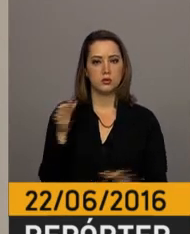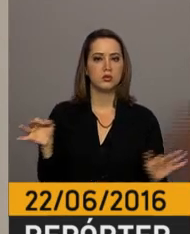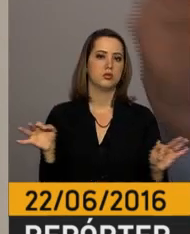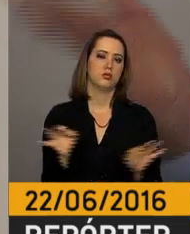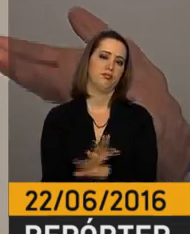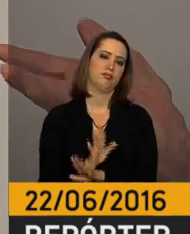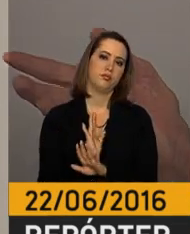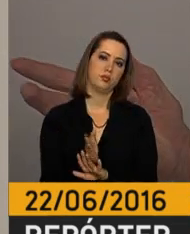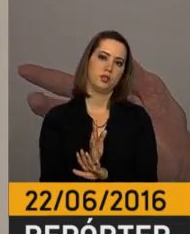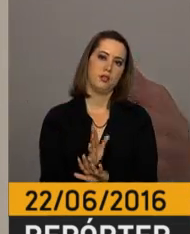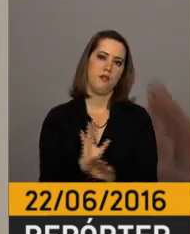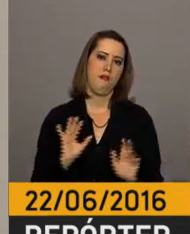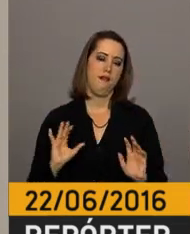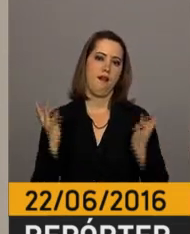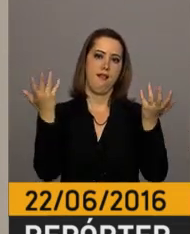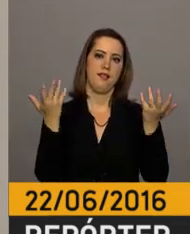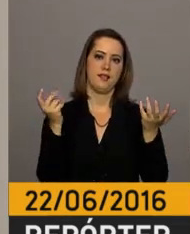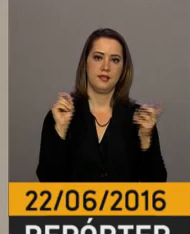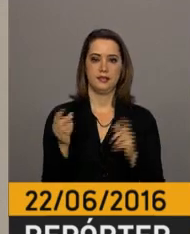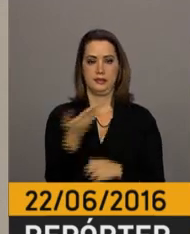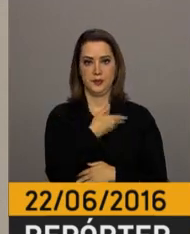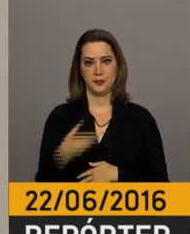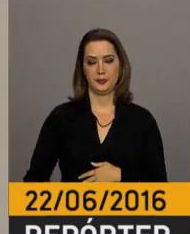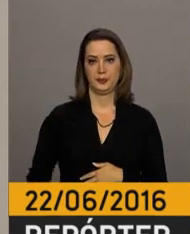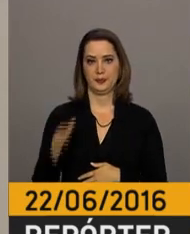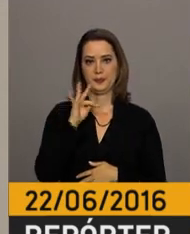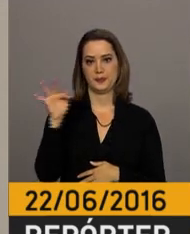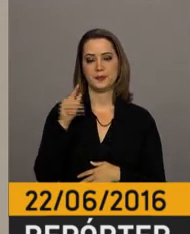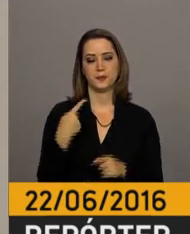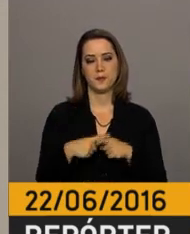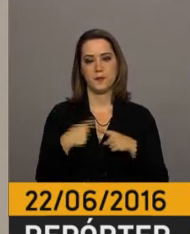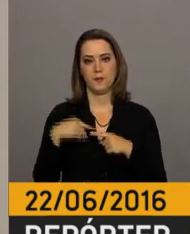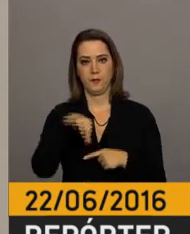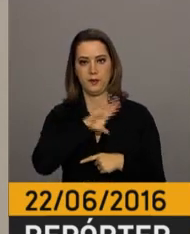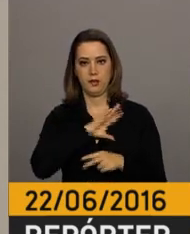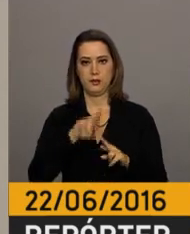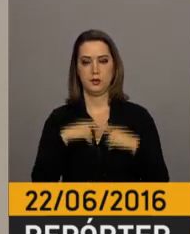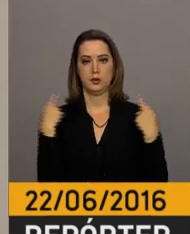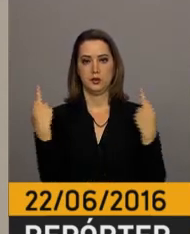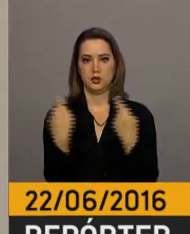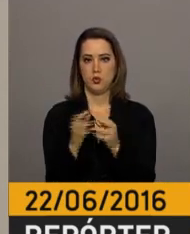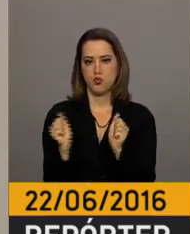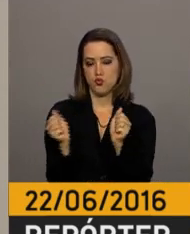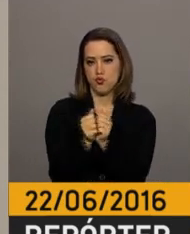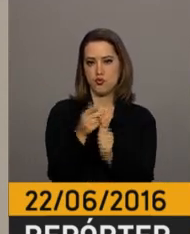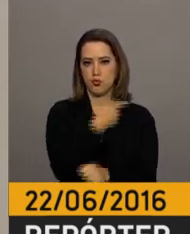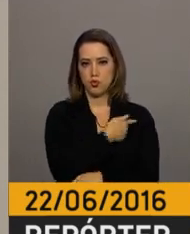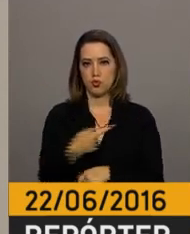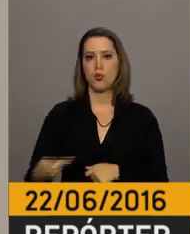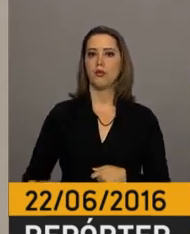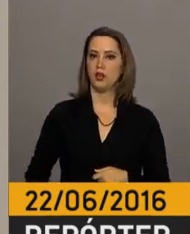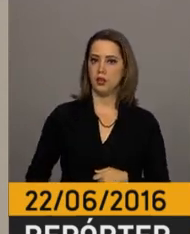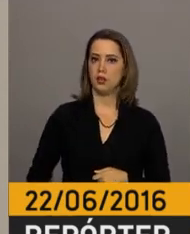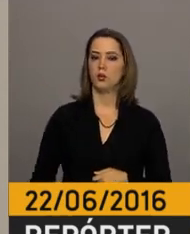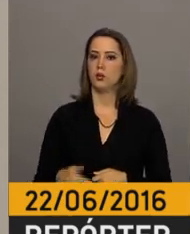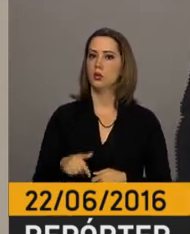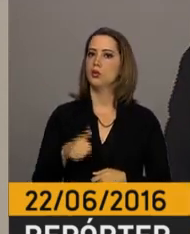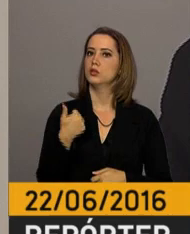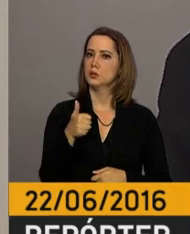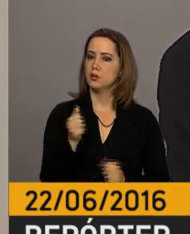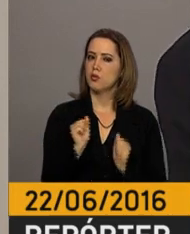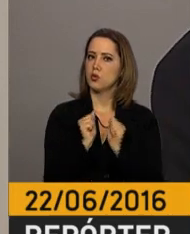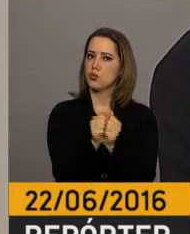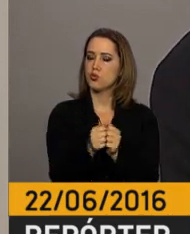assim uma grande festa Federativa porque nós eh reunimos os governadores primeiro ao longo do dia com a área